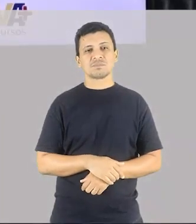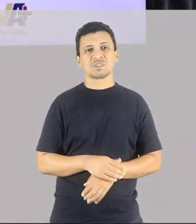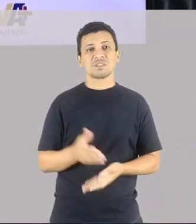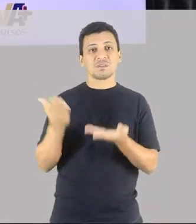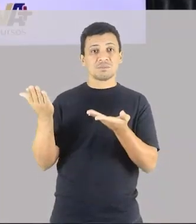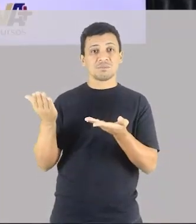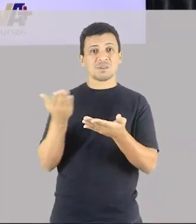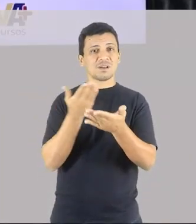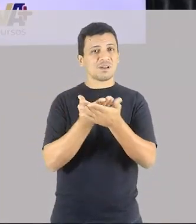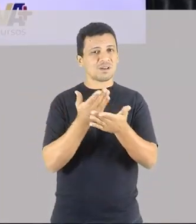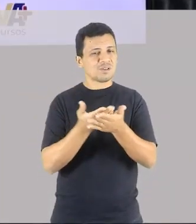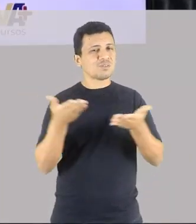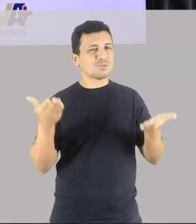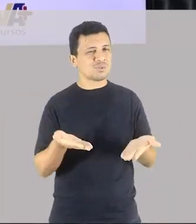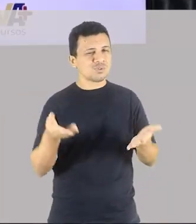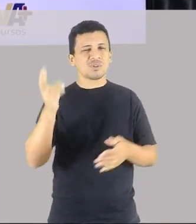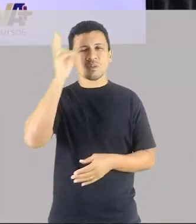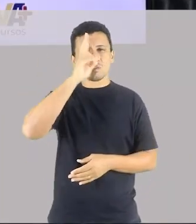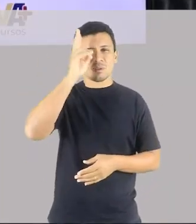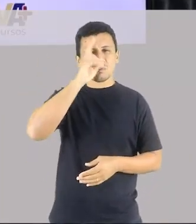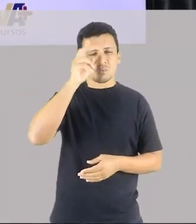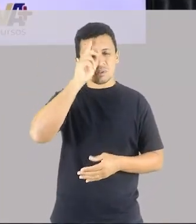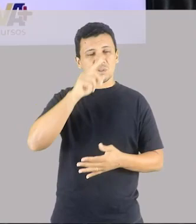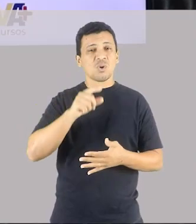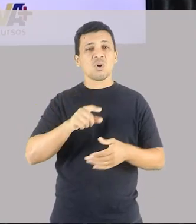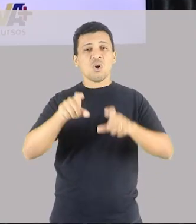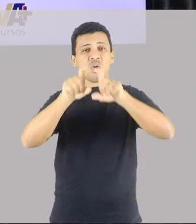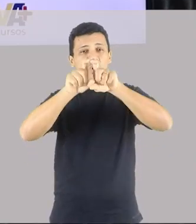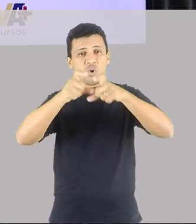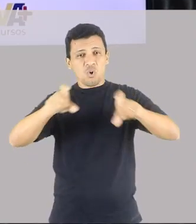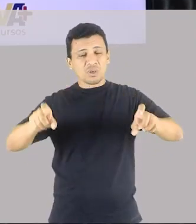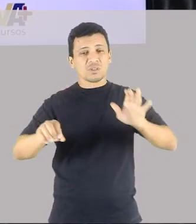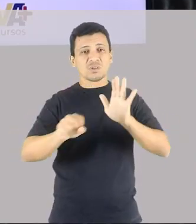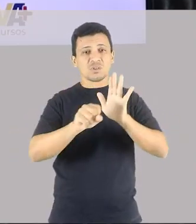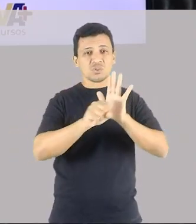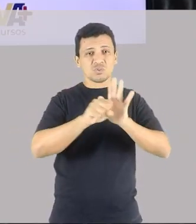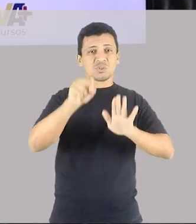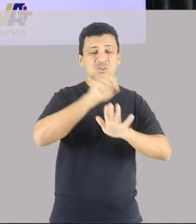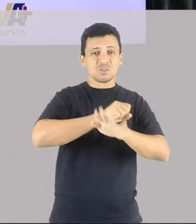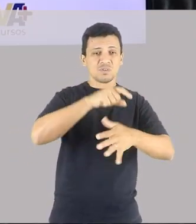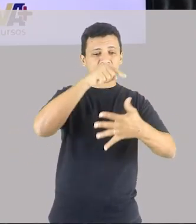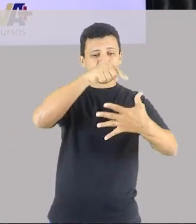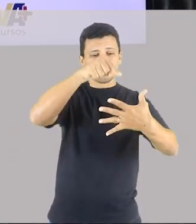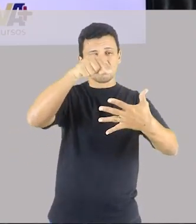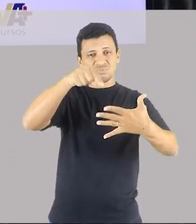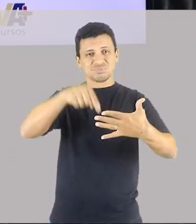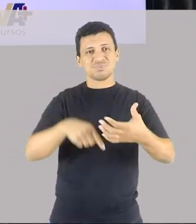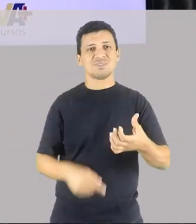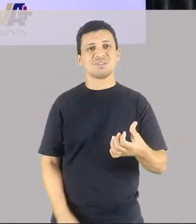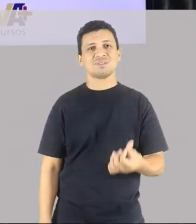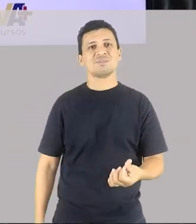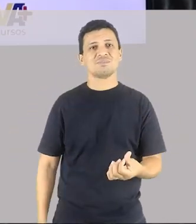foi o nosso recado de hoje. Relembramos aqui, as orações substantivas são 6. Subjetiva, objetiva direta,